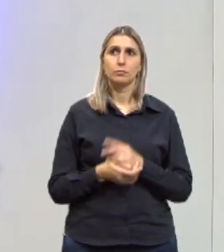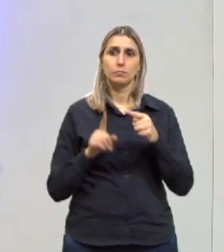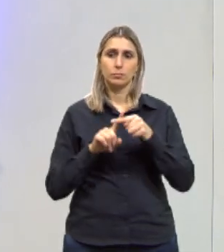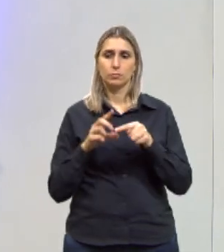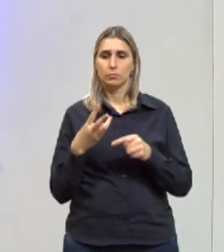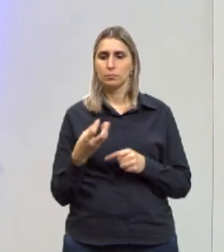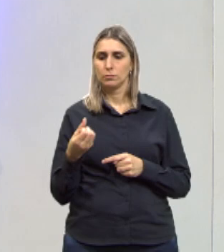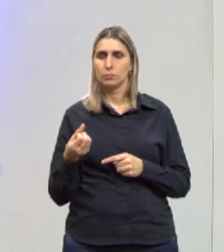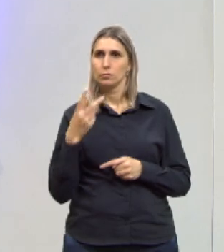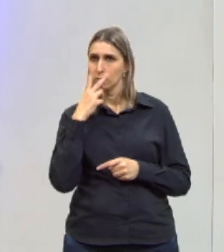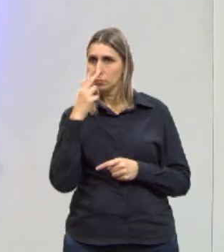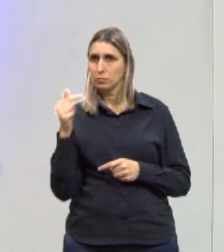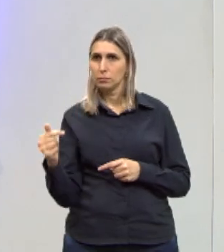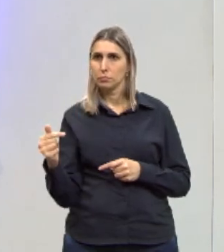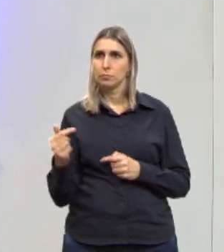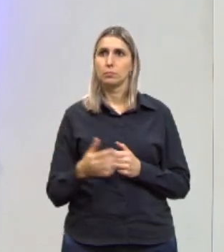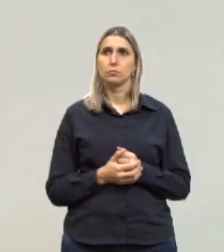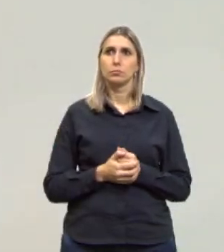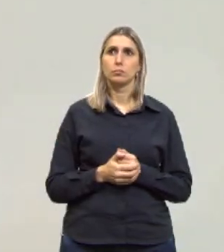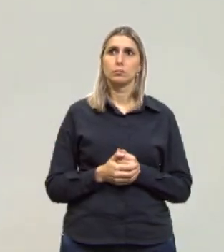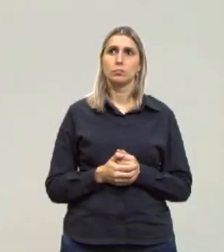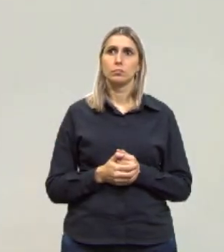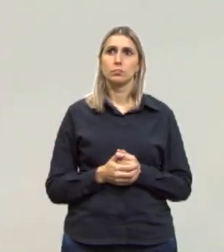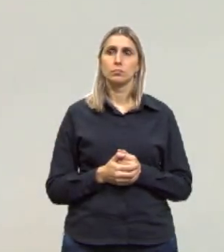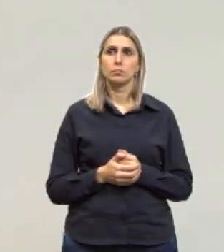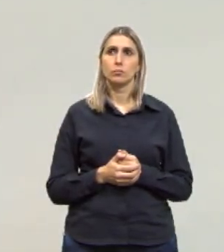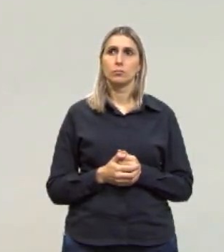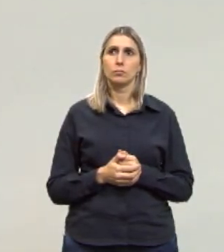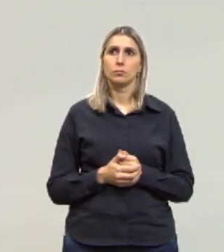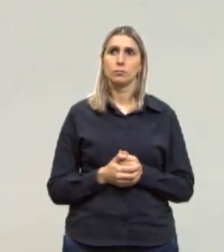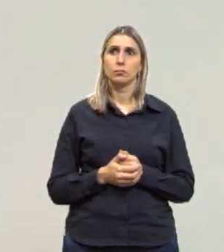36 igual a 7. Então,